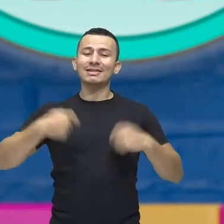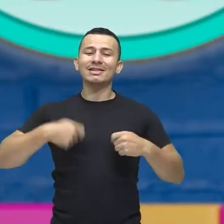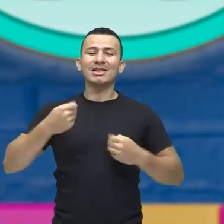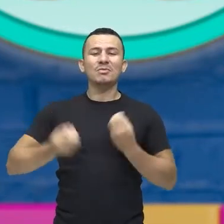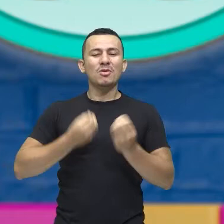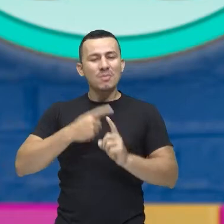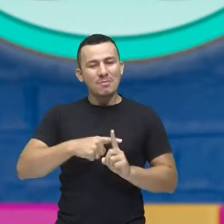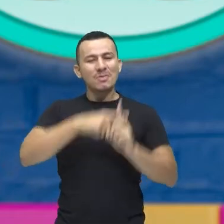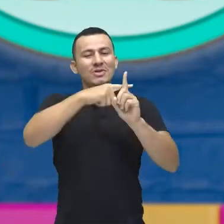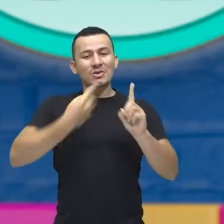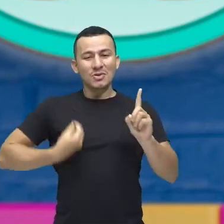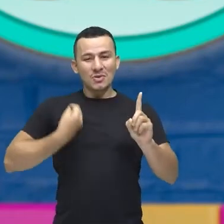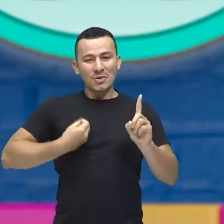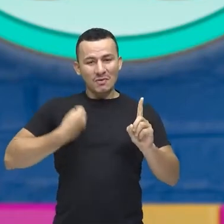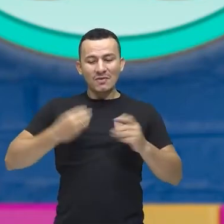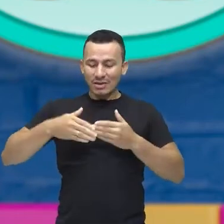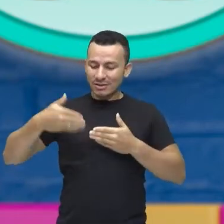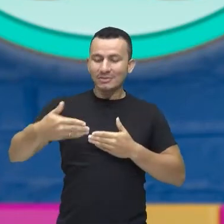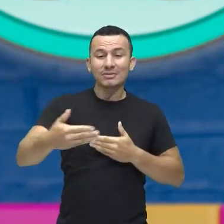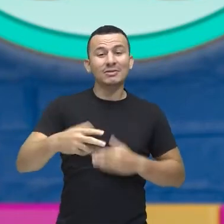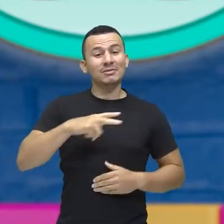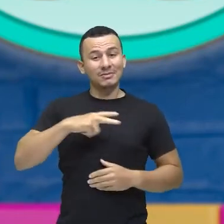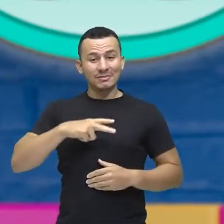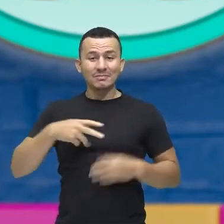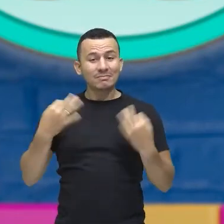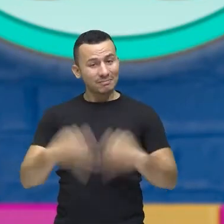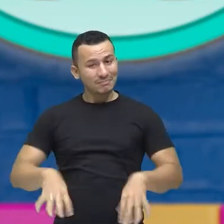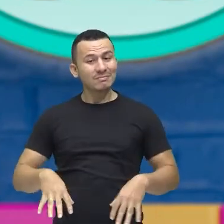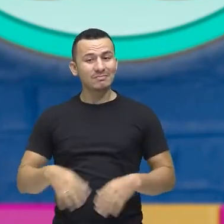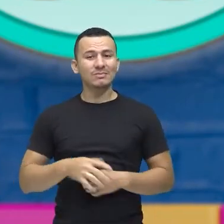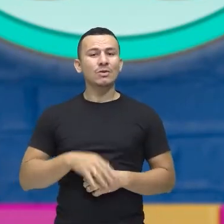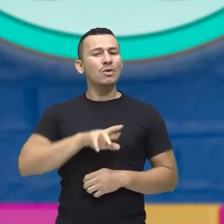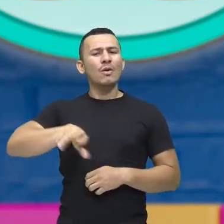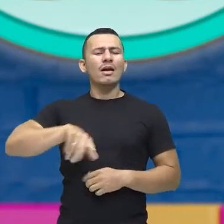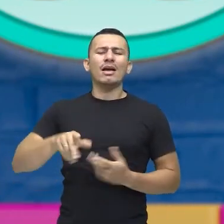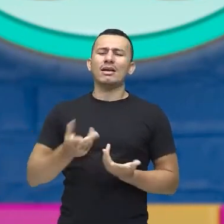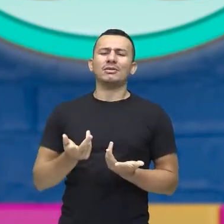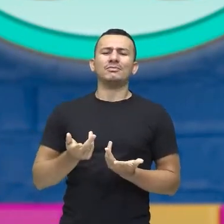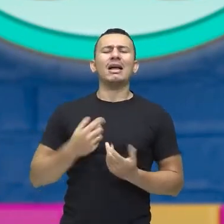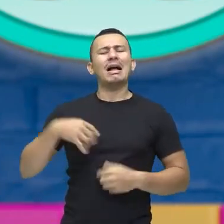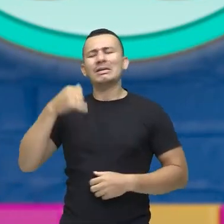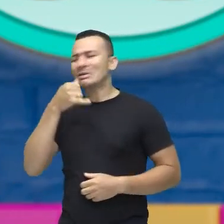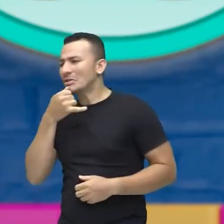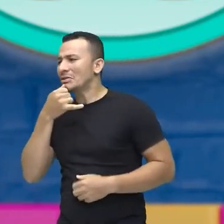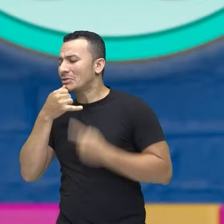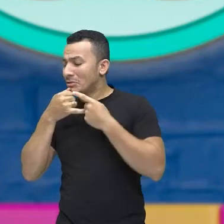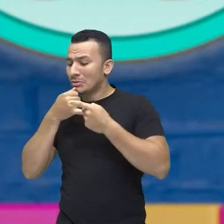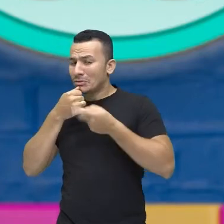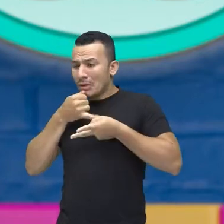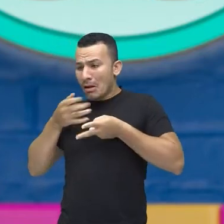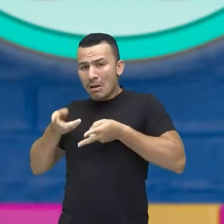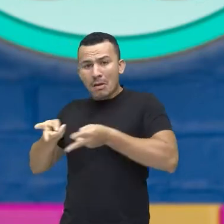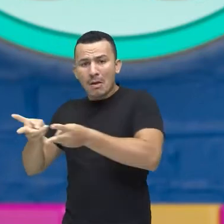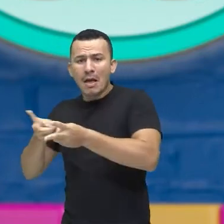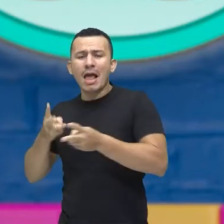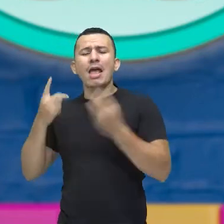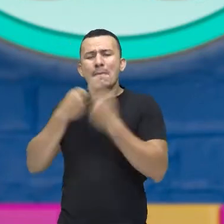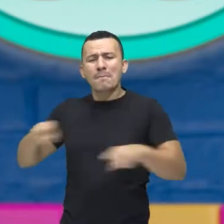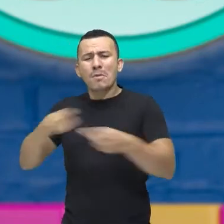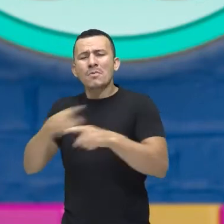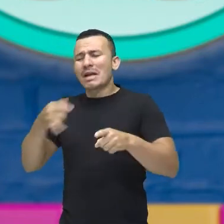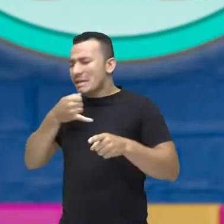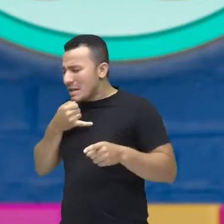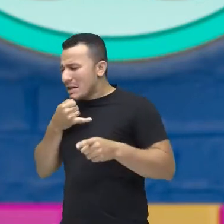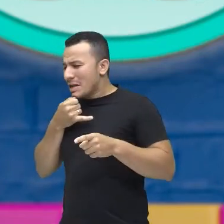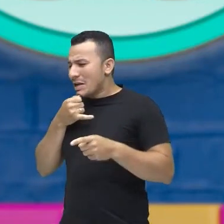efeitos positivos dentro da minha própria dinâmica pessoal. Não pode ser simplesmente, estou triste, botei uma música triste, vou ficar aqui, eu